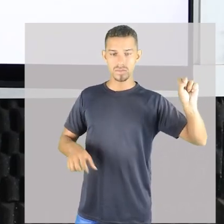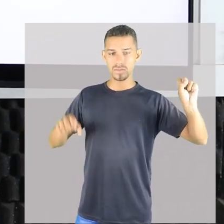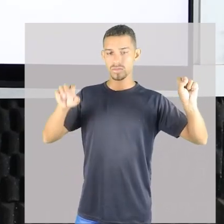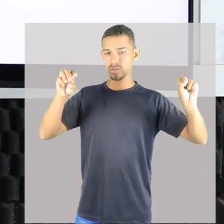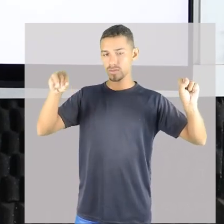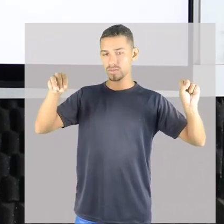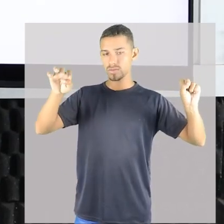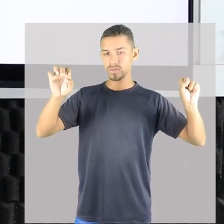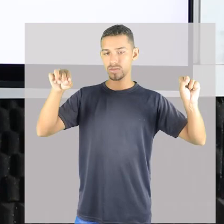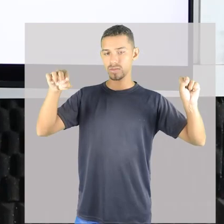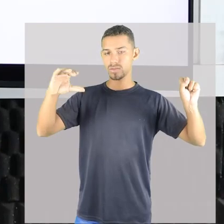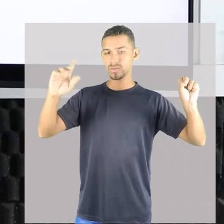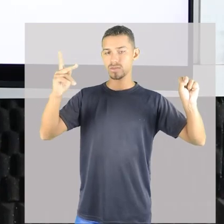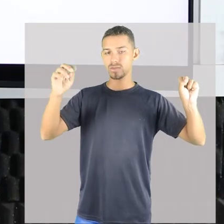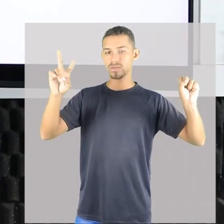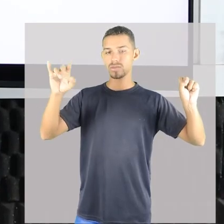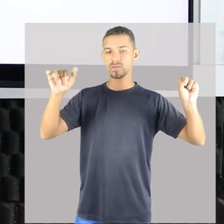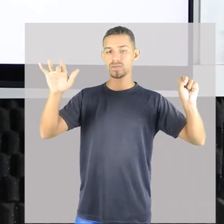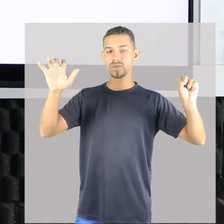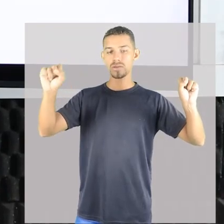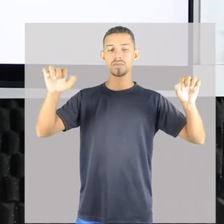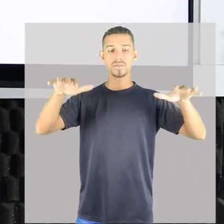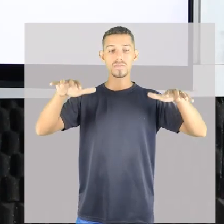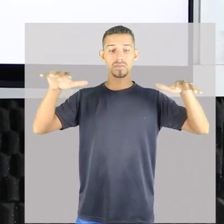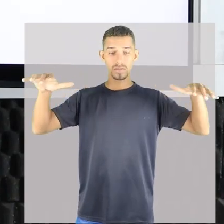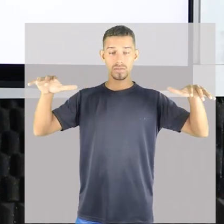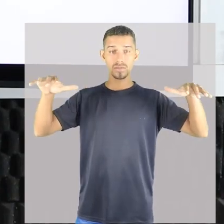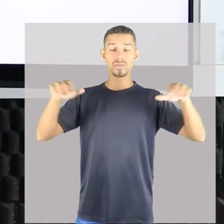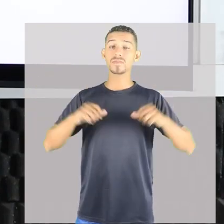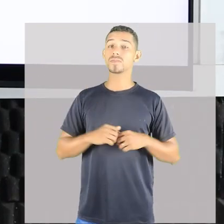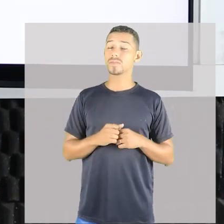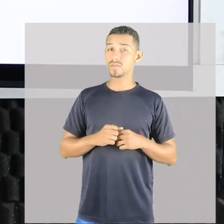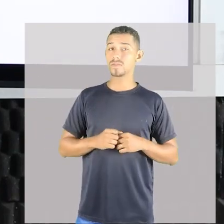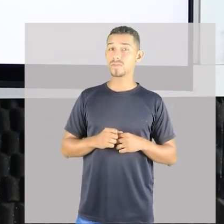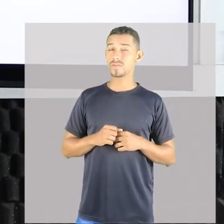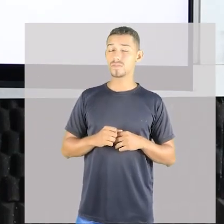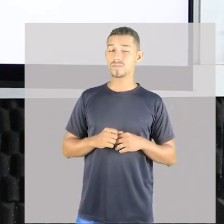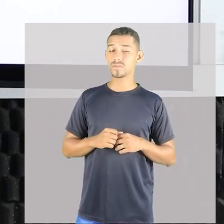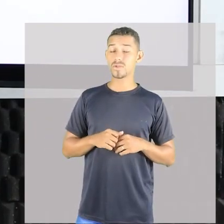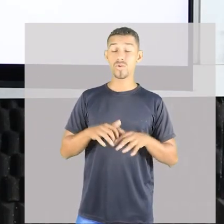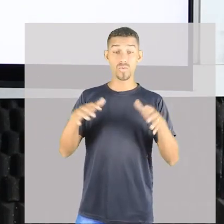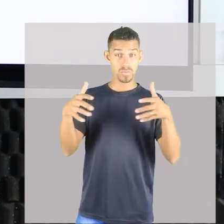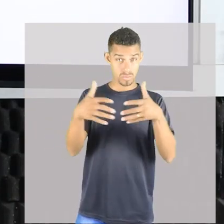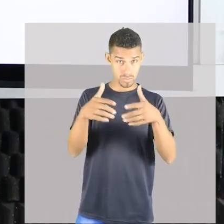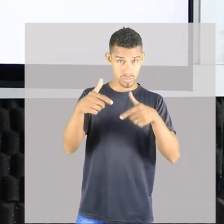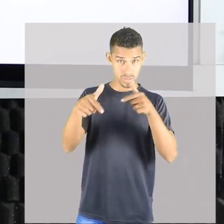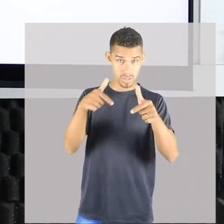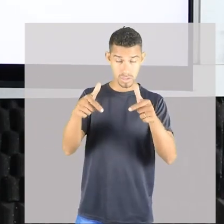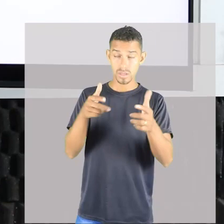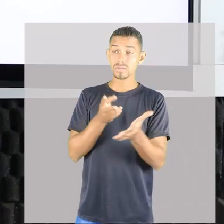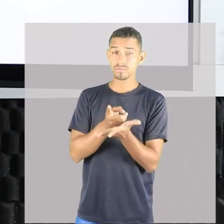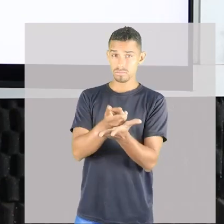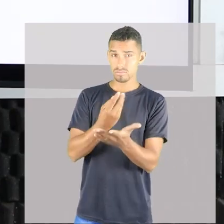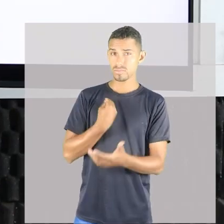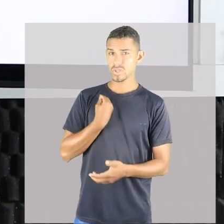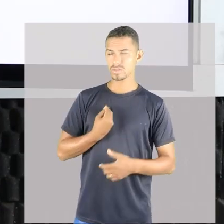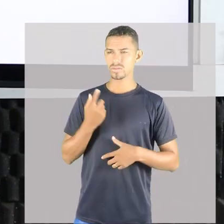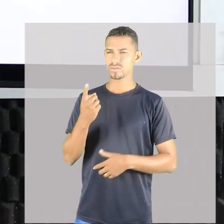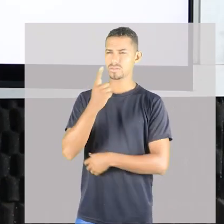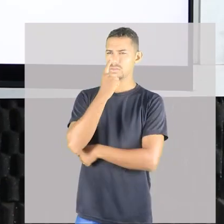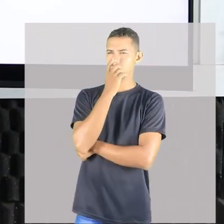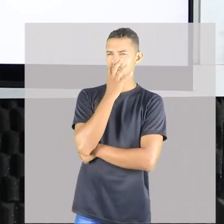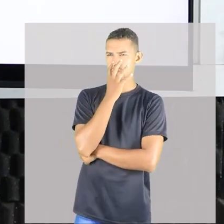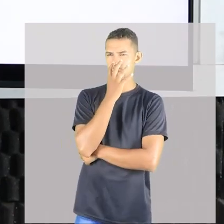ele aí começava a dizer, bom, esse modelo está equivocado, principalmente porque você tem a orientação